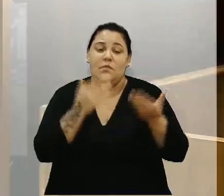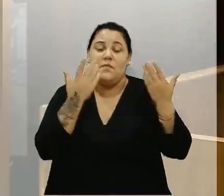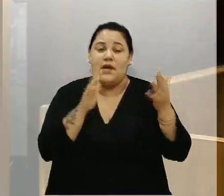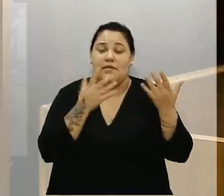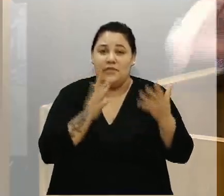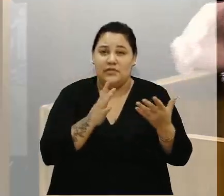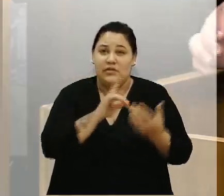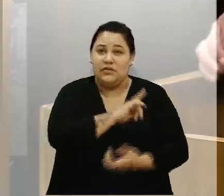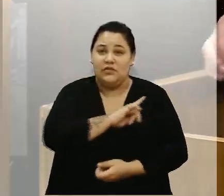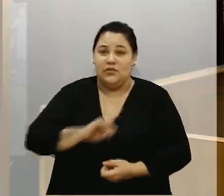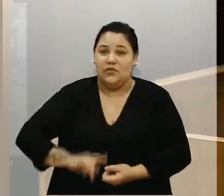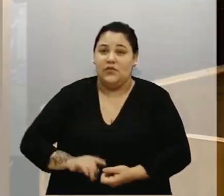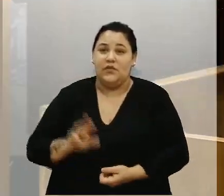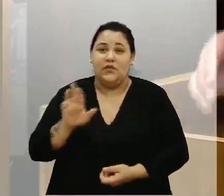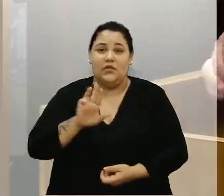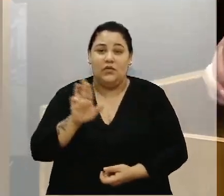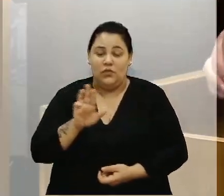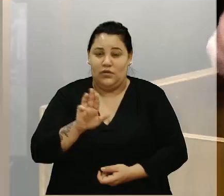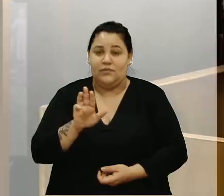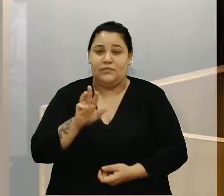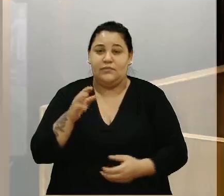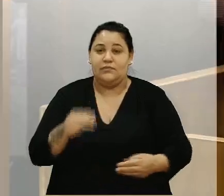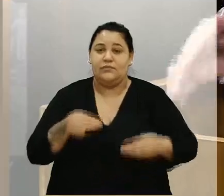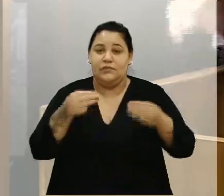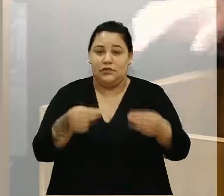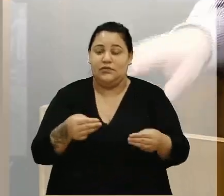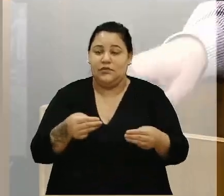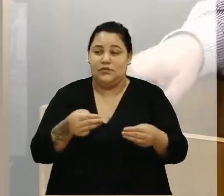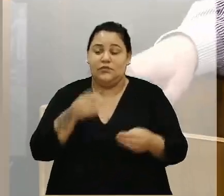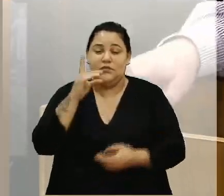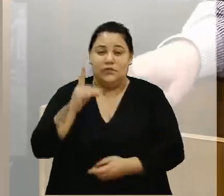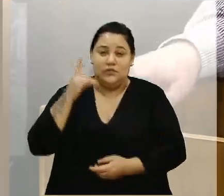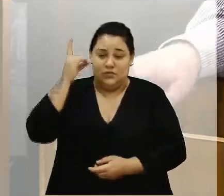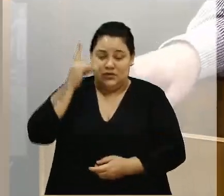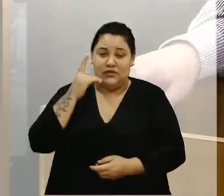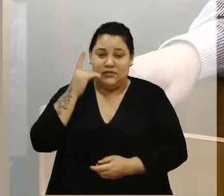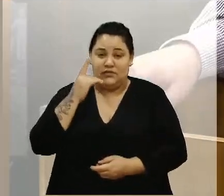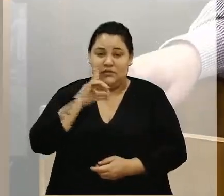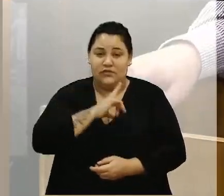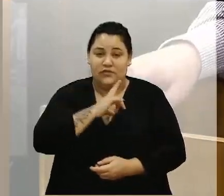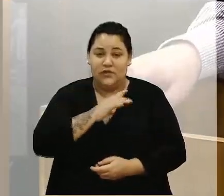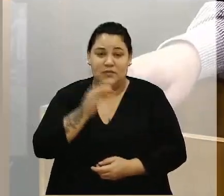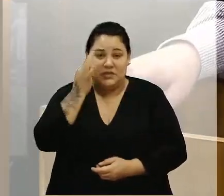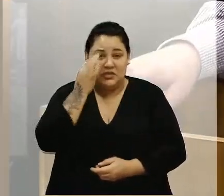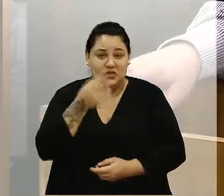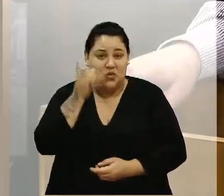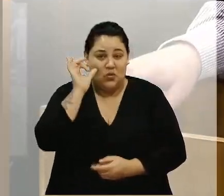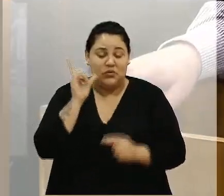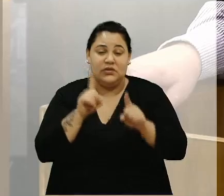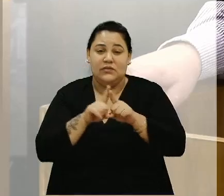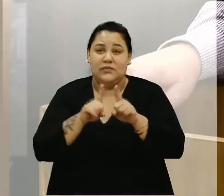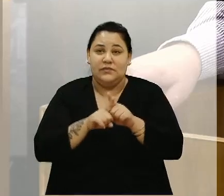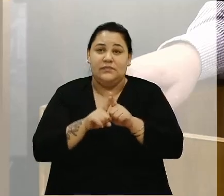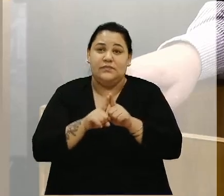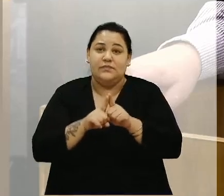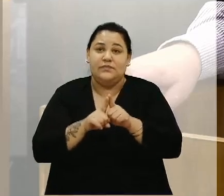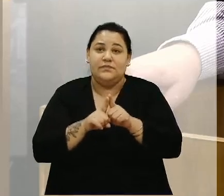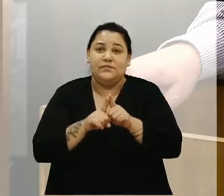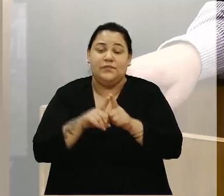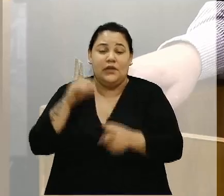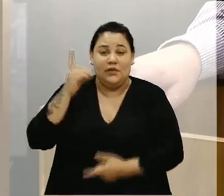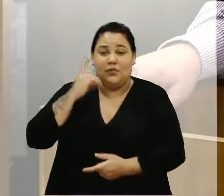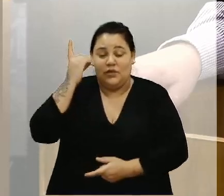parabenizar o governo Lula, o ministro, os deputados que estiveram presentes ontem, deputado